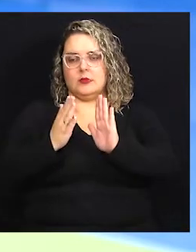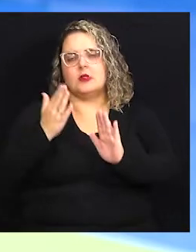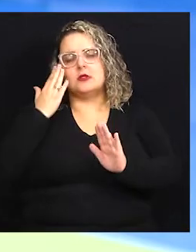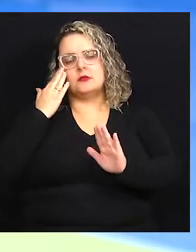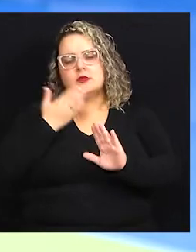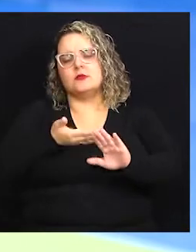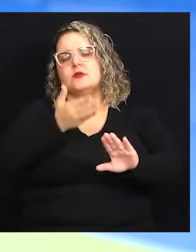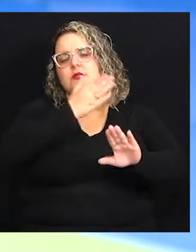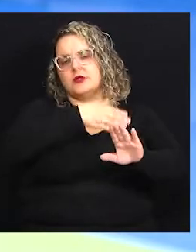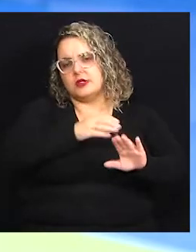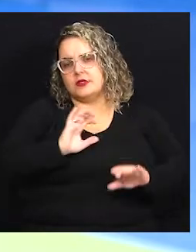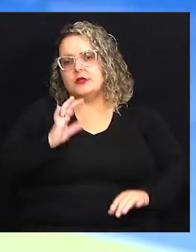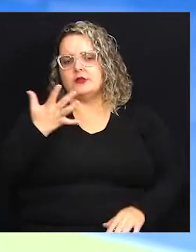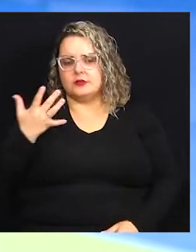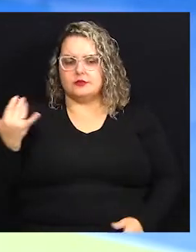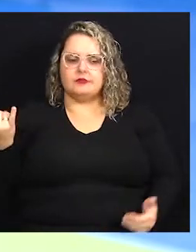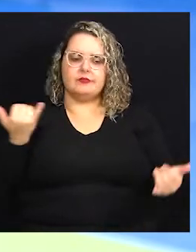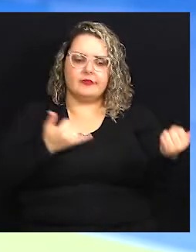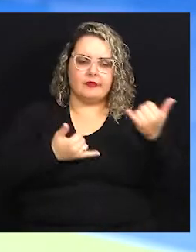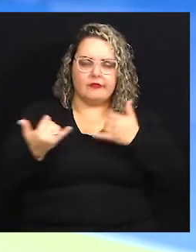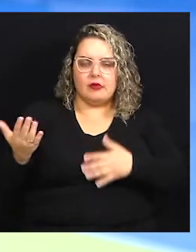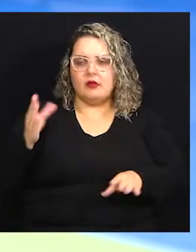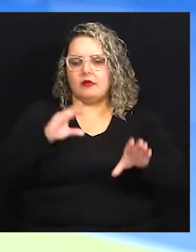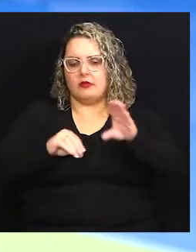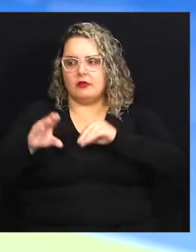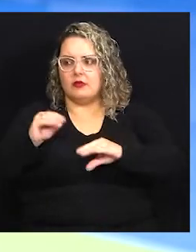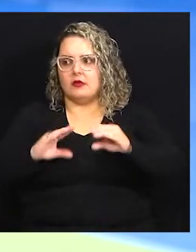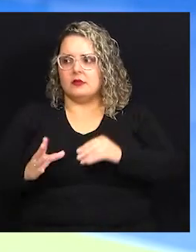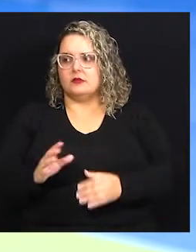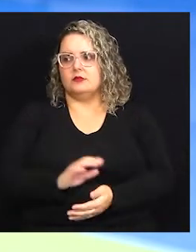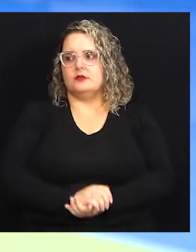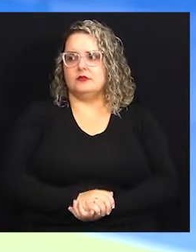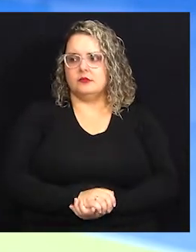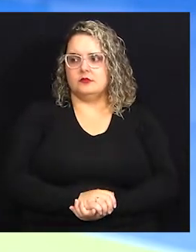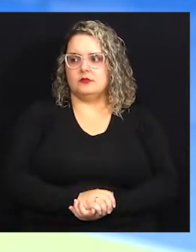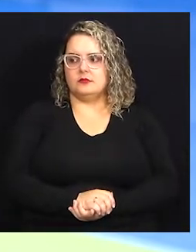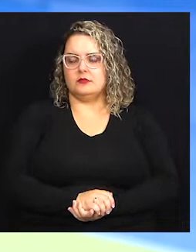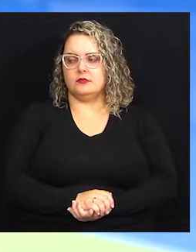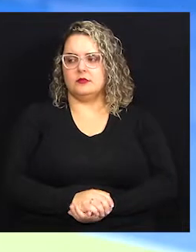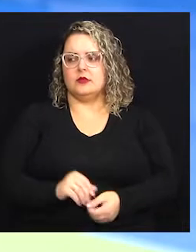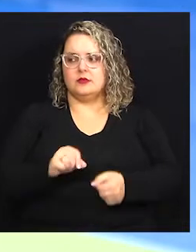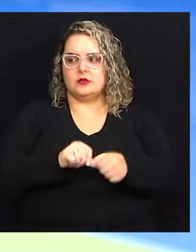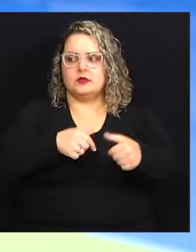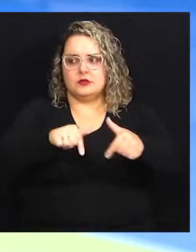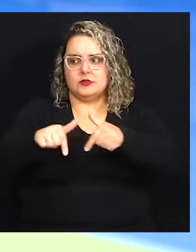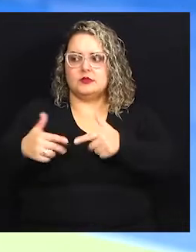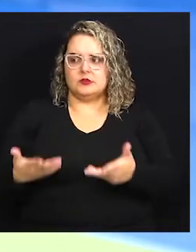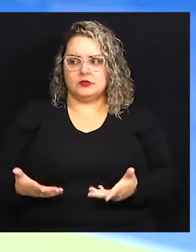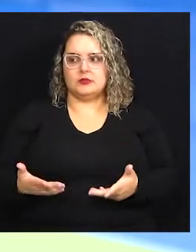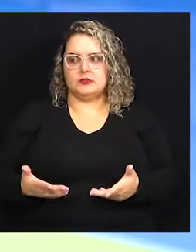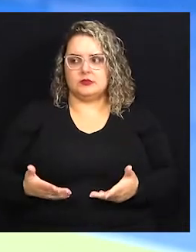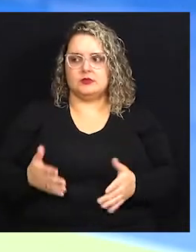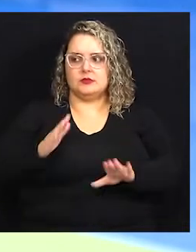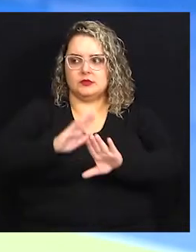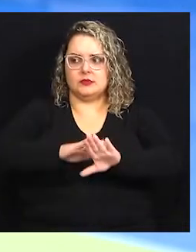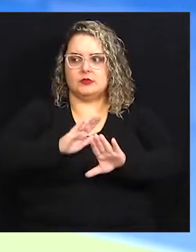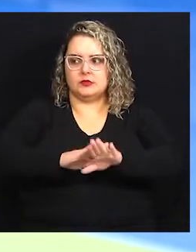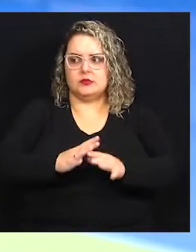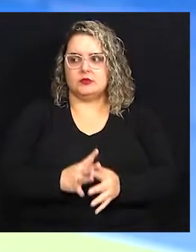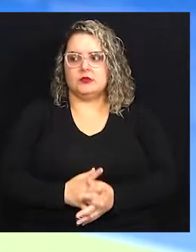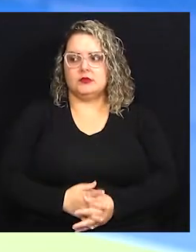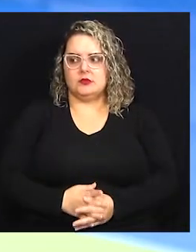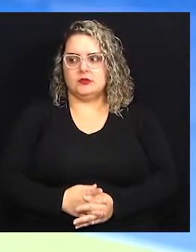né? Até falando que a Josoyu está fazendo um trabalho legal em função disso aí, da